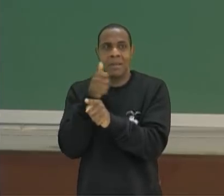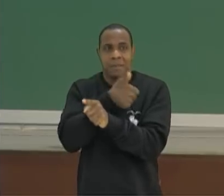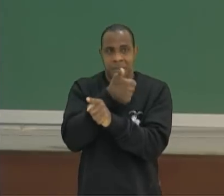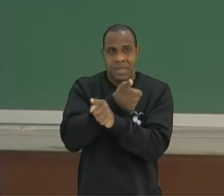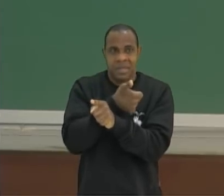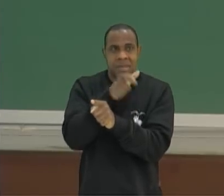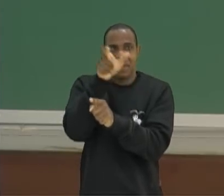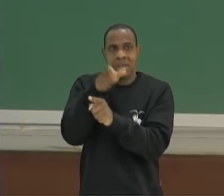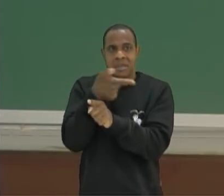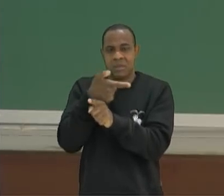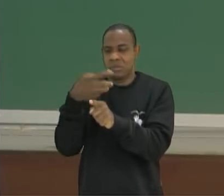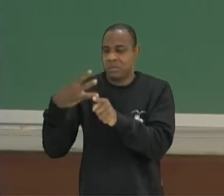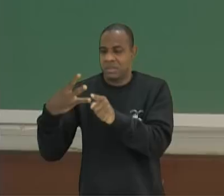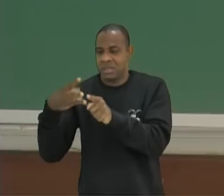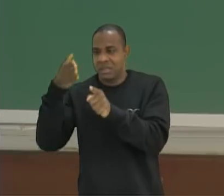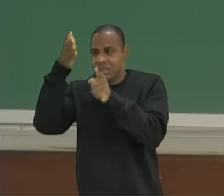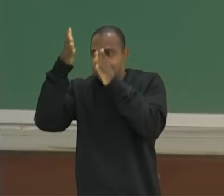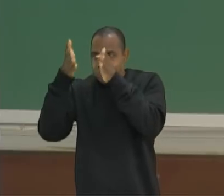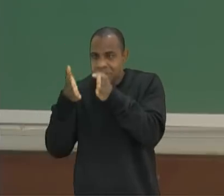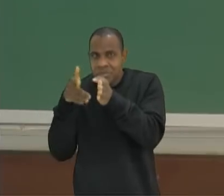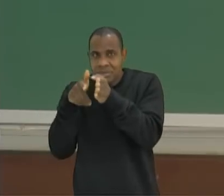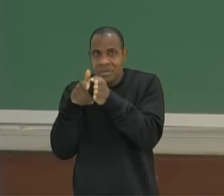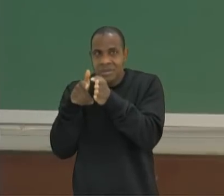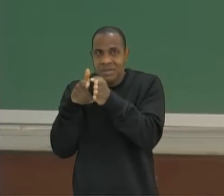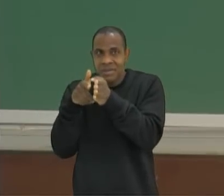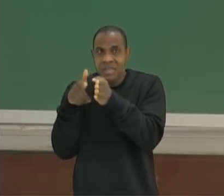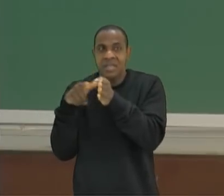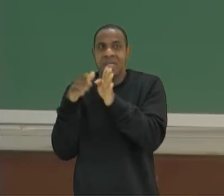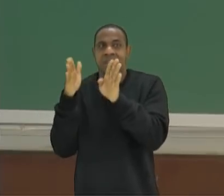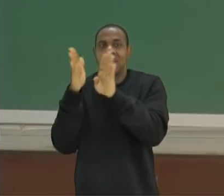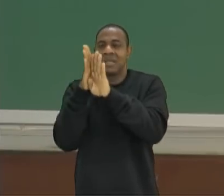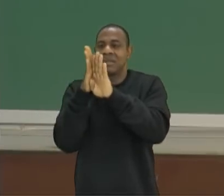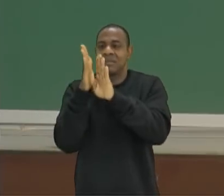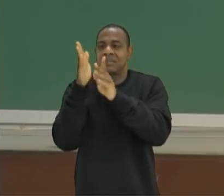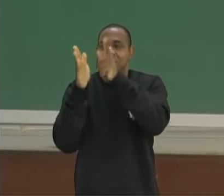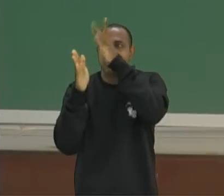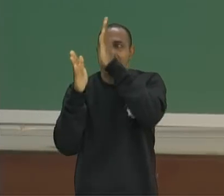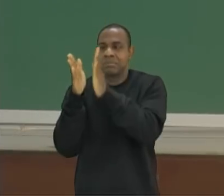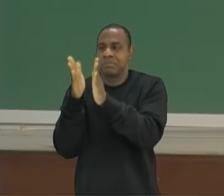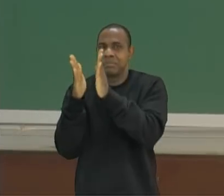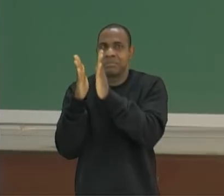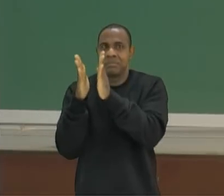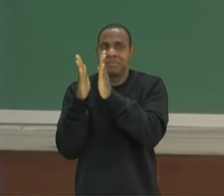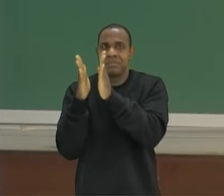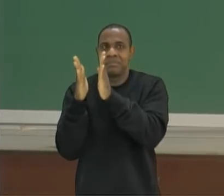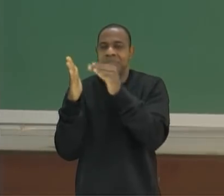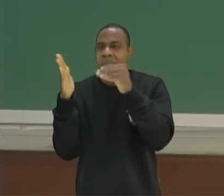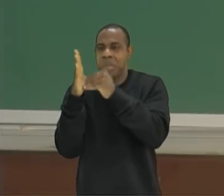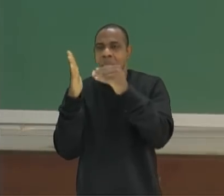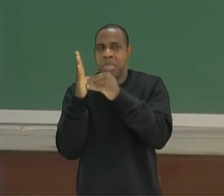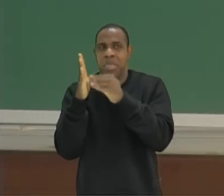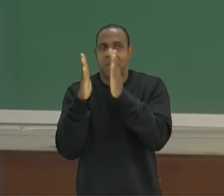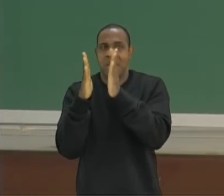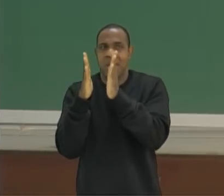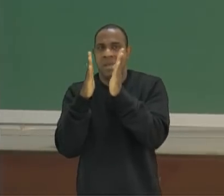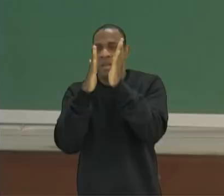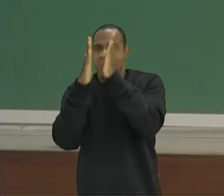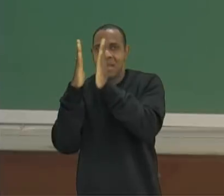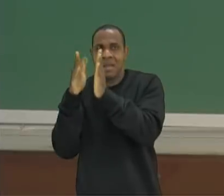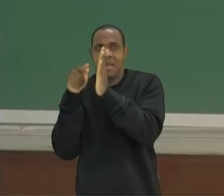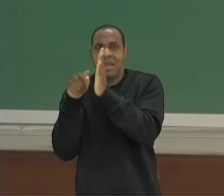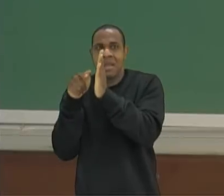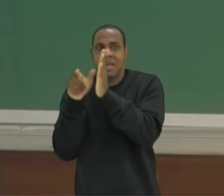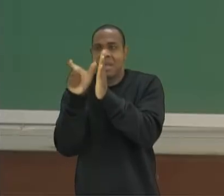tem um obstáculo, novamente eu passo ali então por orifícios, nesse caso 2. O que acontece? Toda